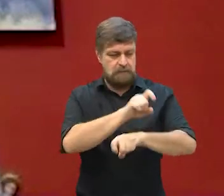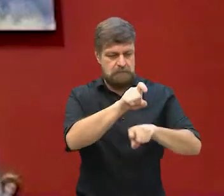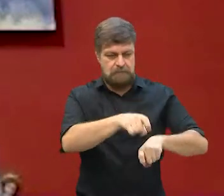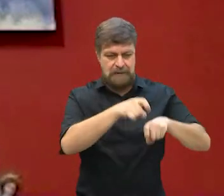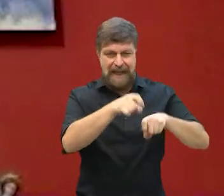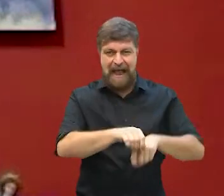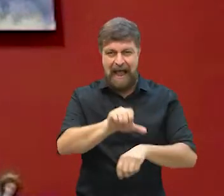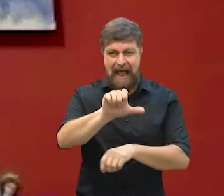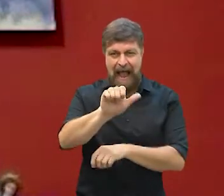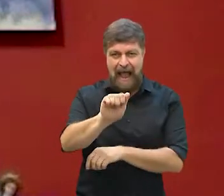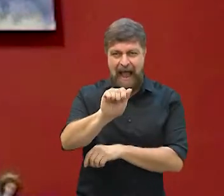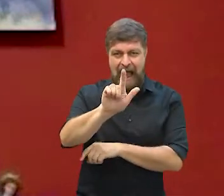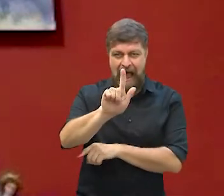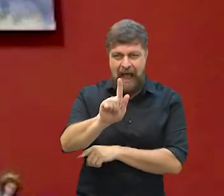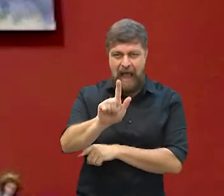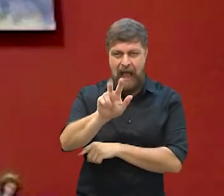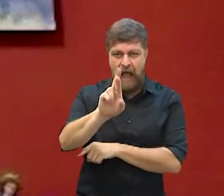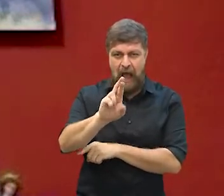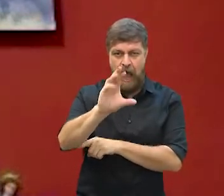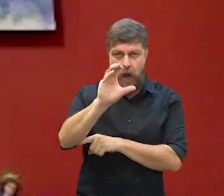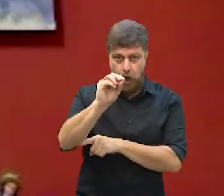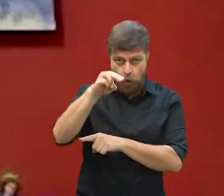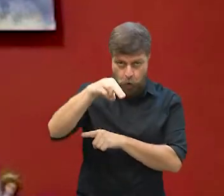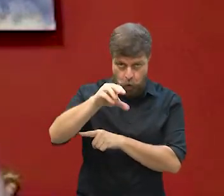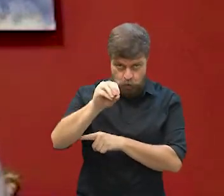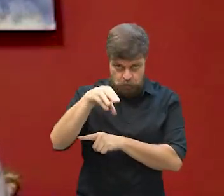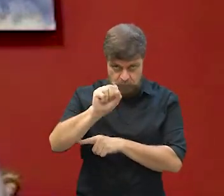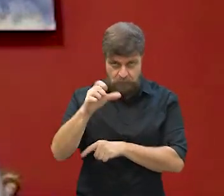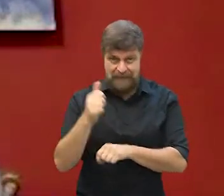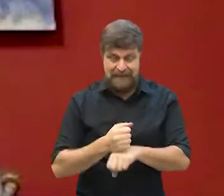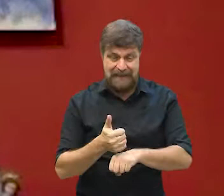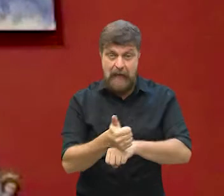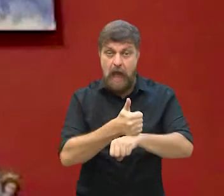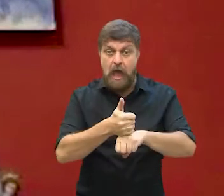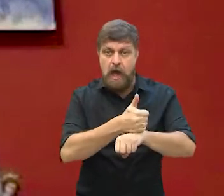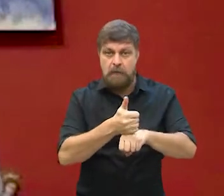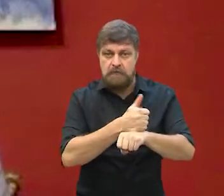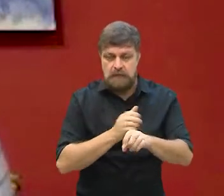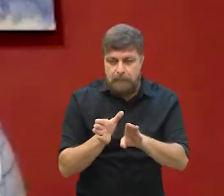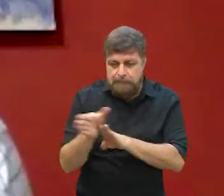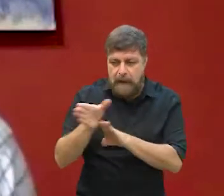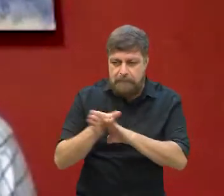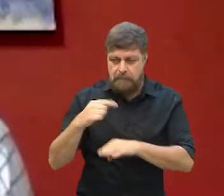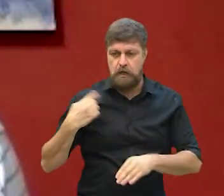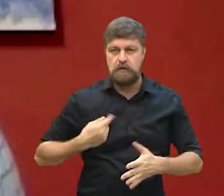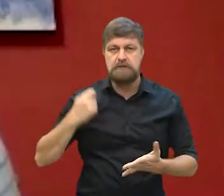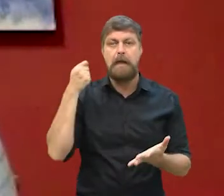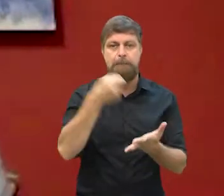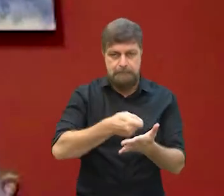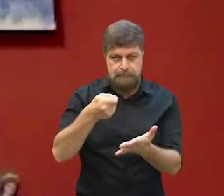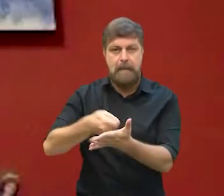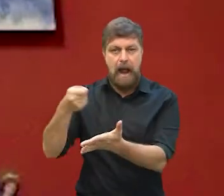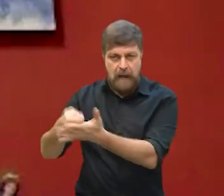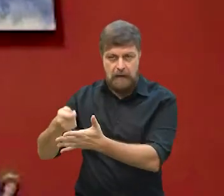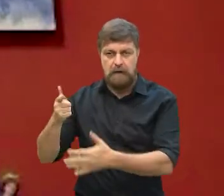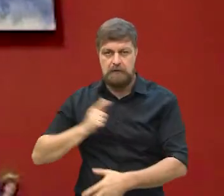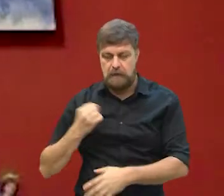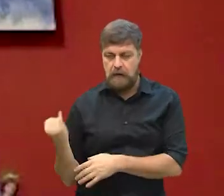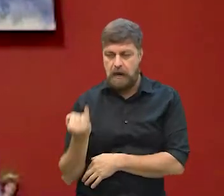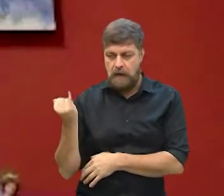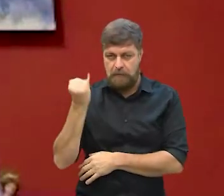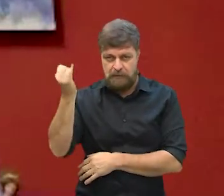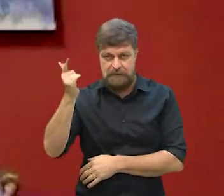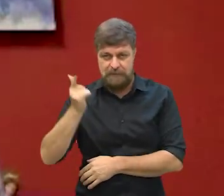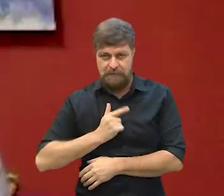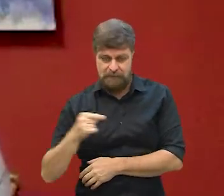roda essas propriedades rurais para dar assistência e dar uma consultoria técnica, tudo pago pela empresa aqui. É importante